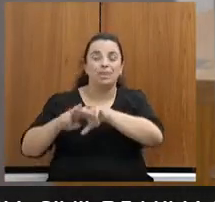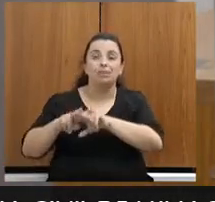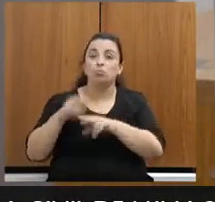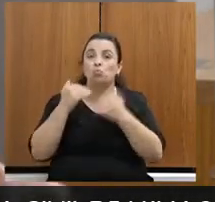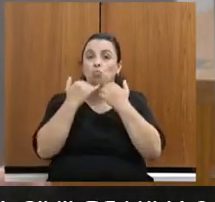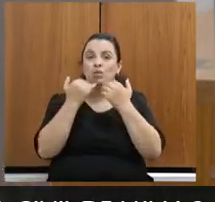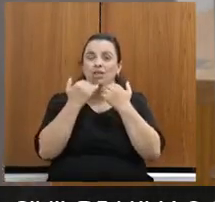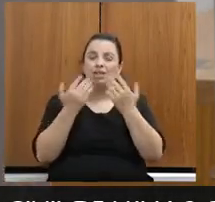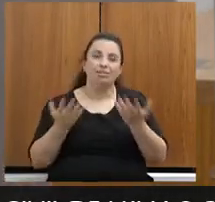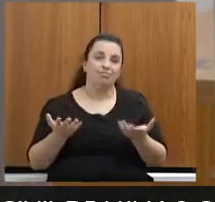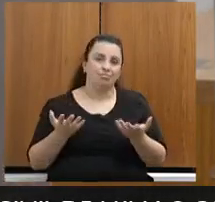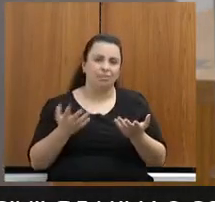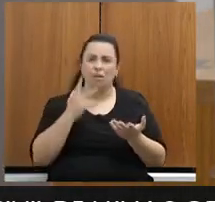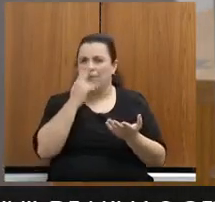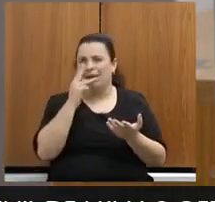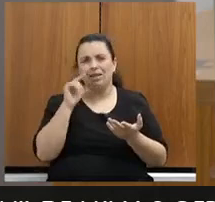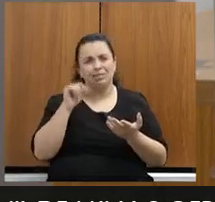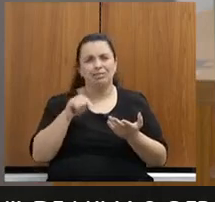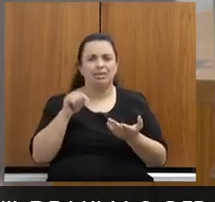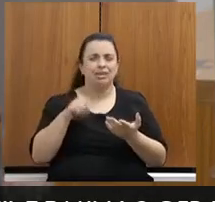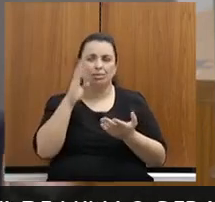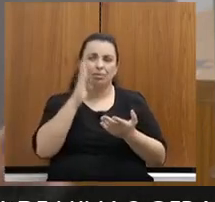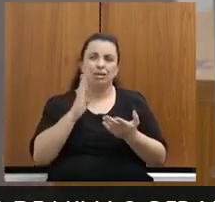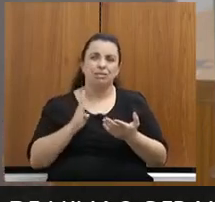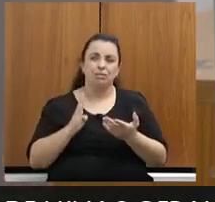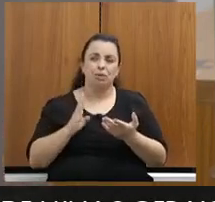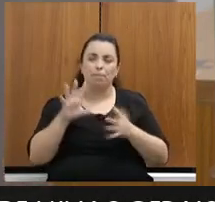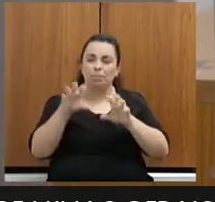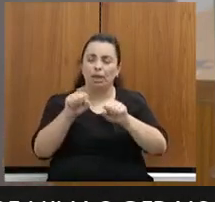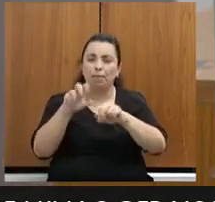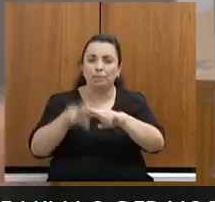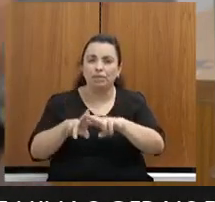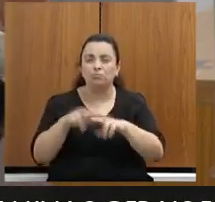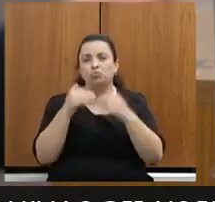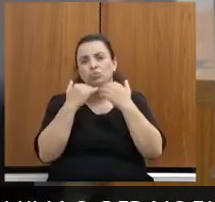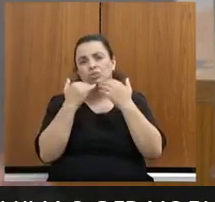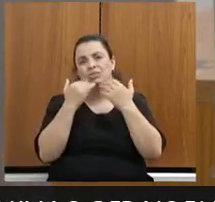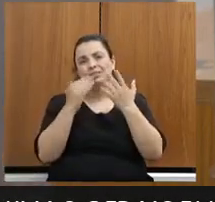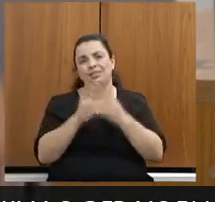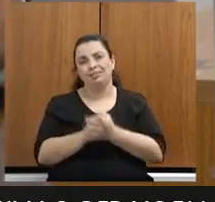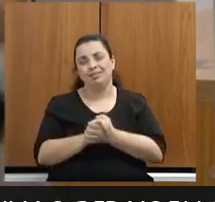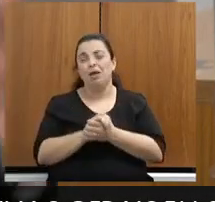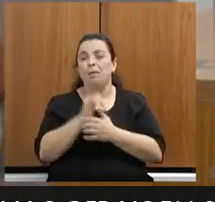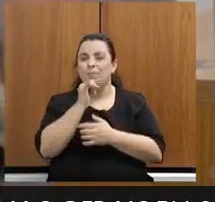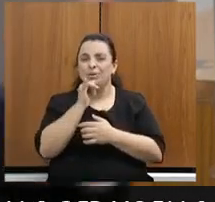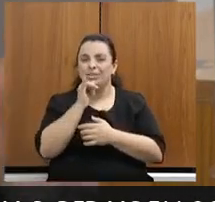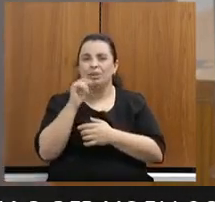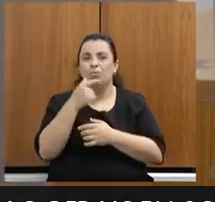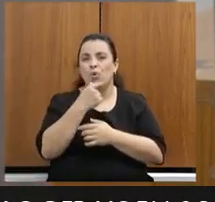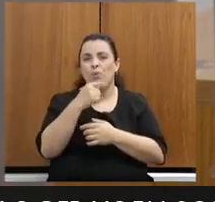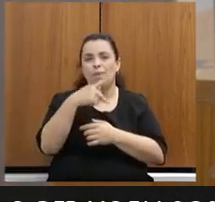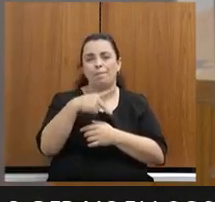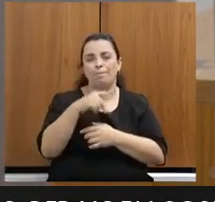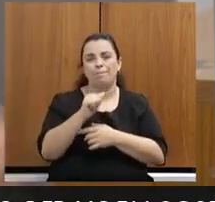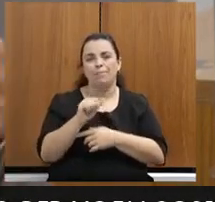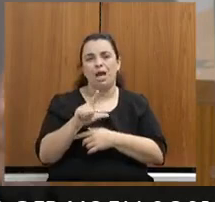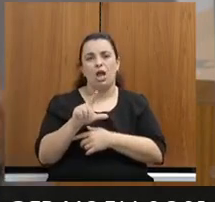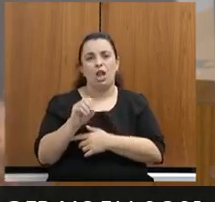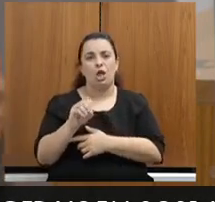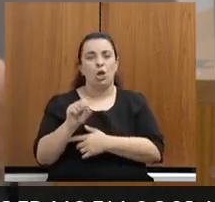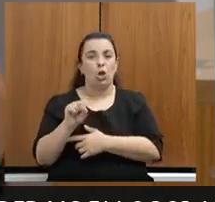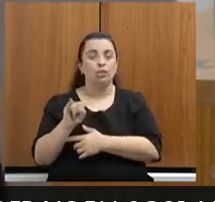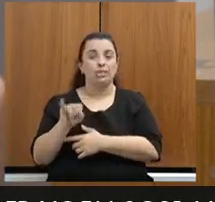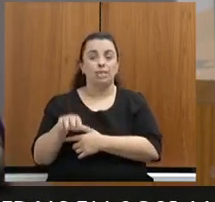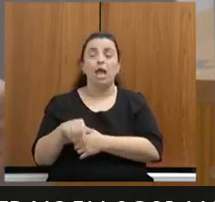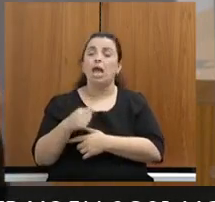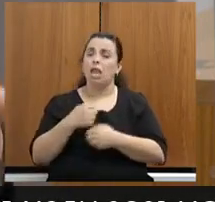agora ninguém mais será preso né o Palocci por exemplo é o confesso foi liberado agora tipo assim ó